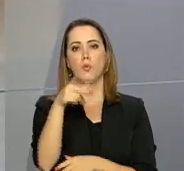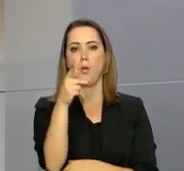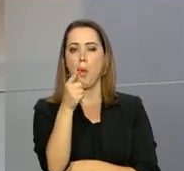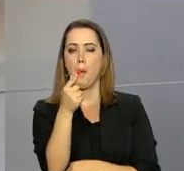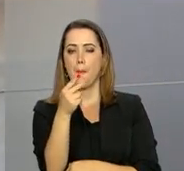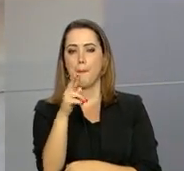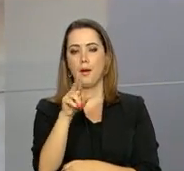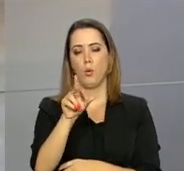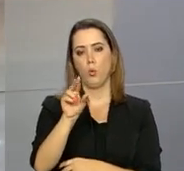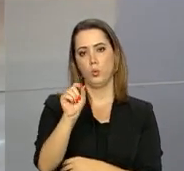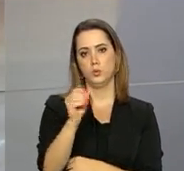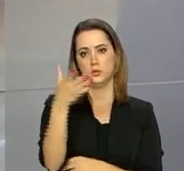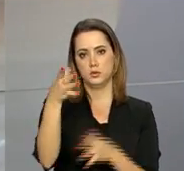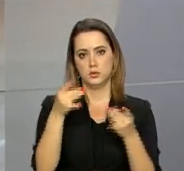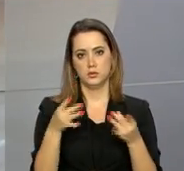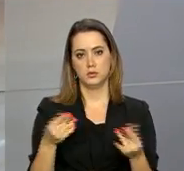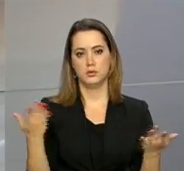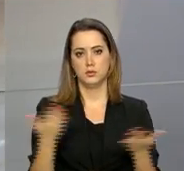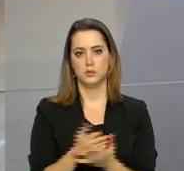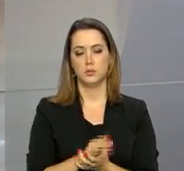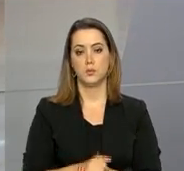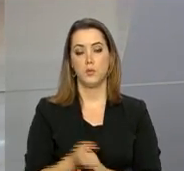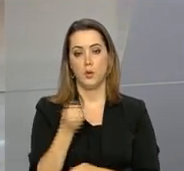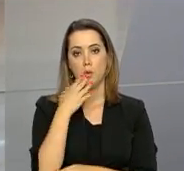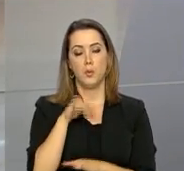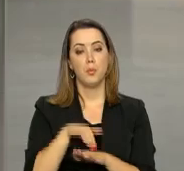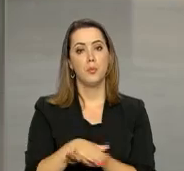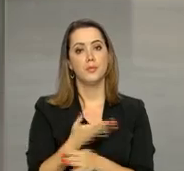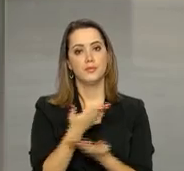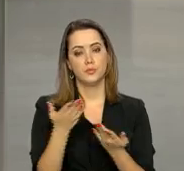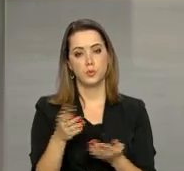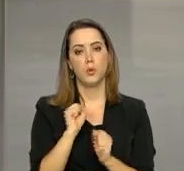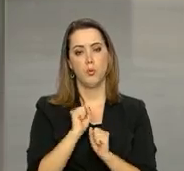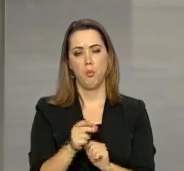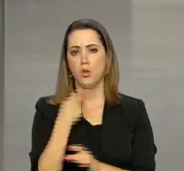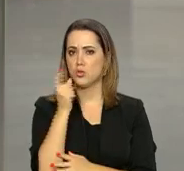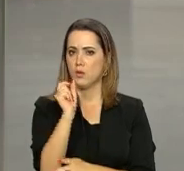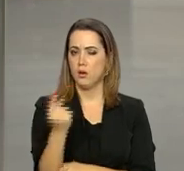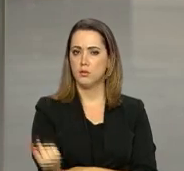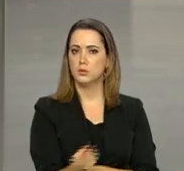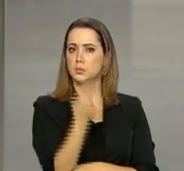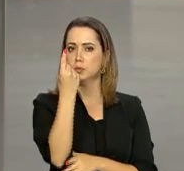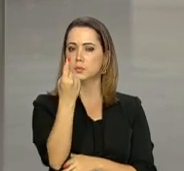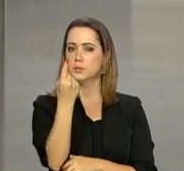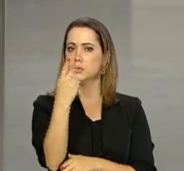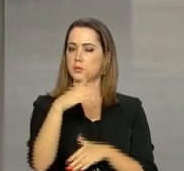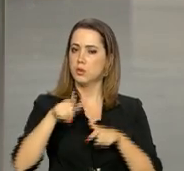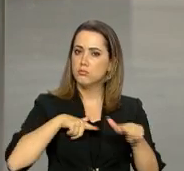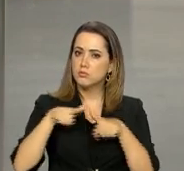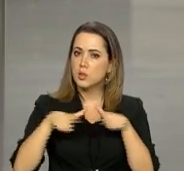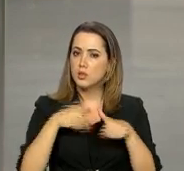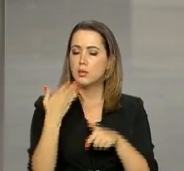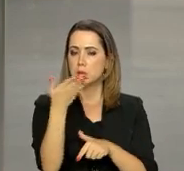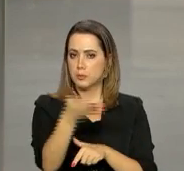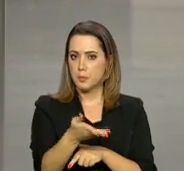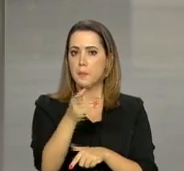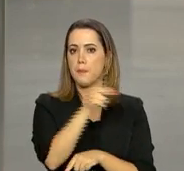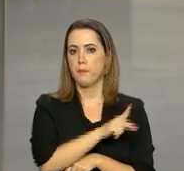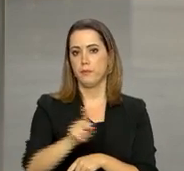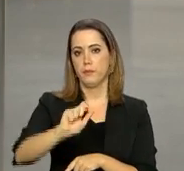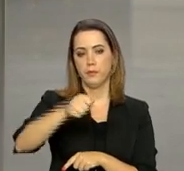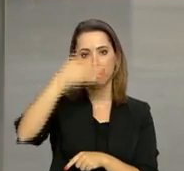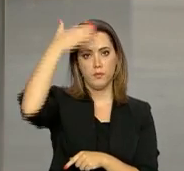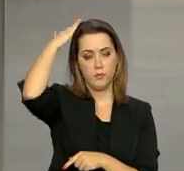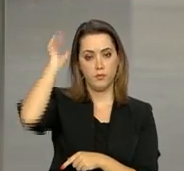reunião. Boa noite, Paulo. Boa noite, Zé Luiz. A gente pode dizer que esse foi o primeiro ato do presidente Michel Temer, assim